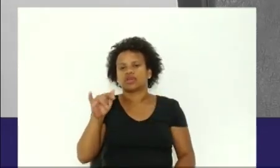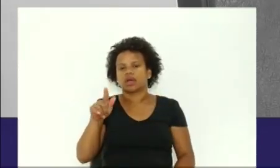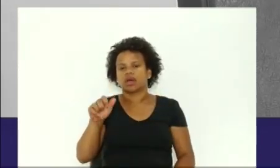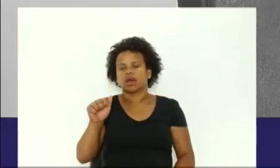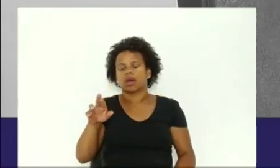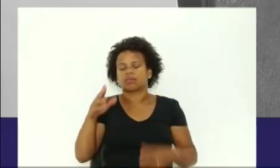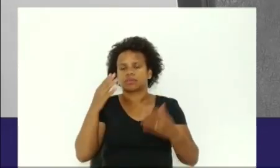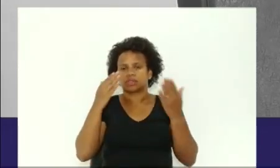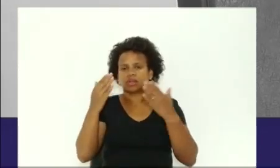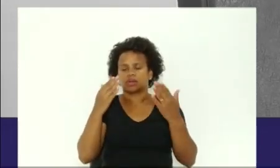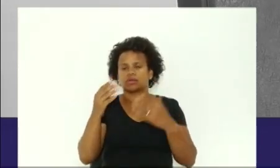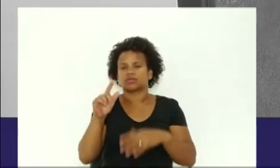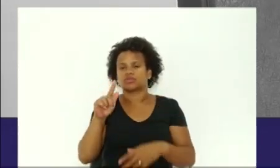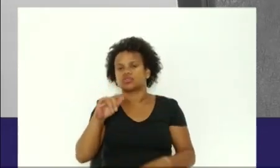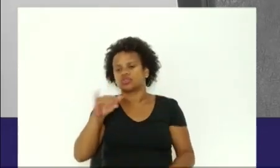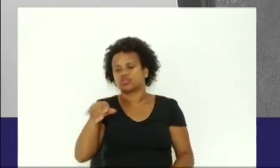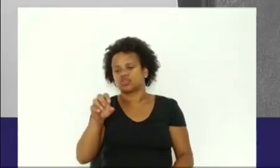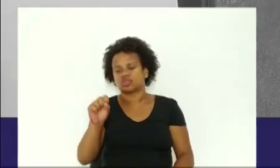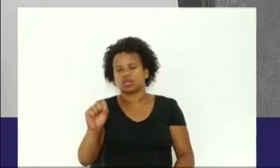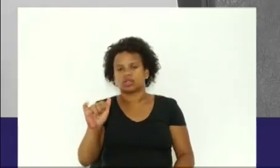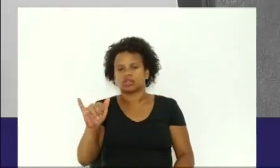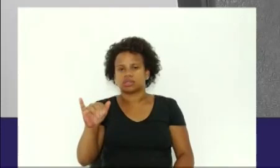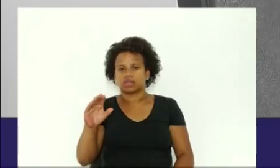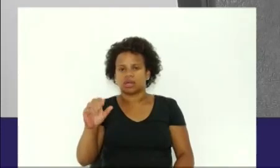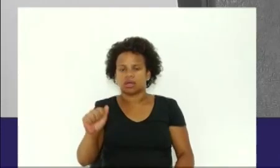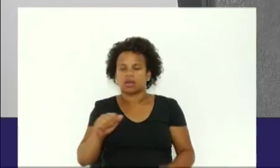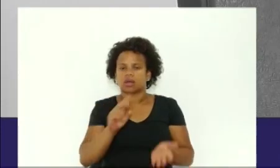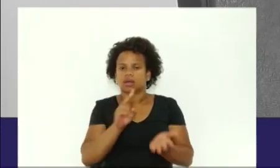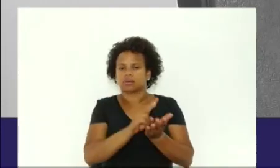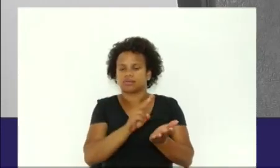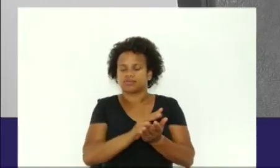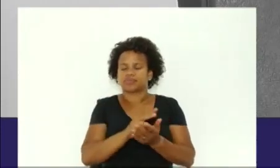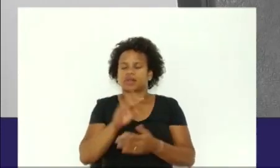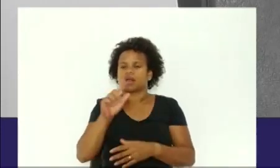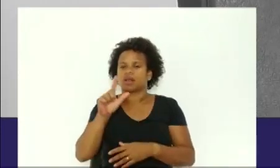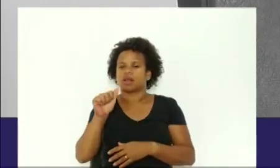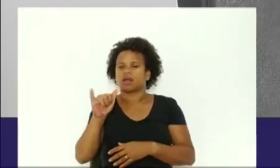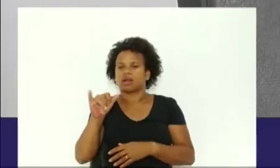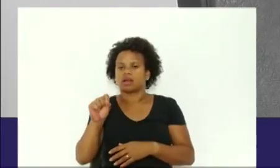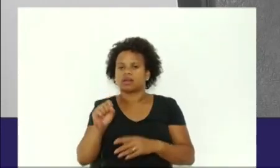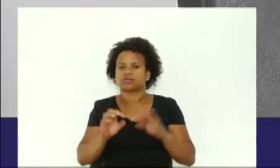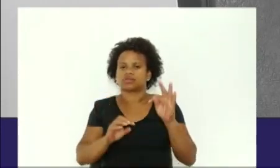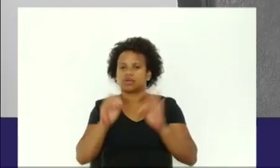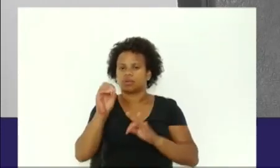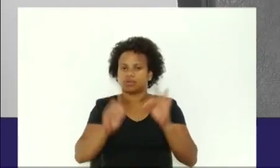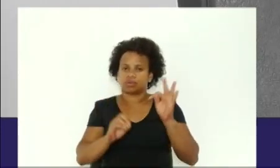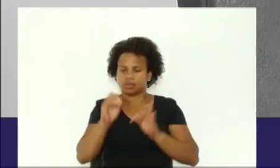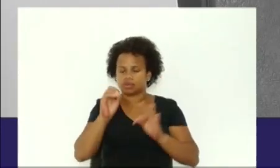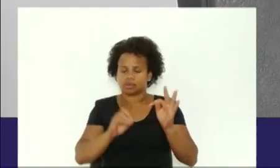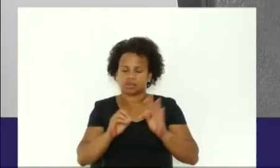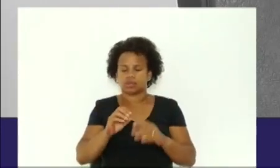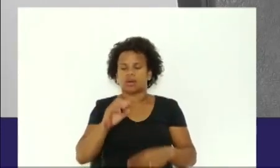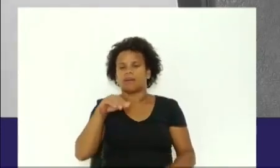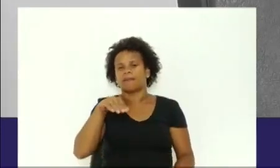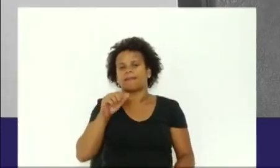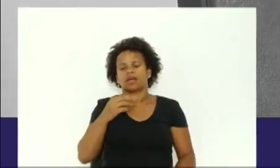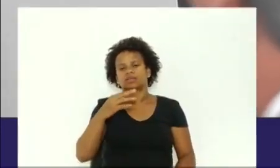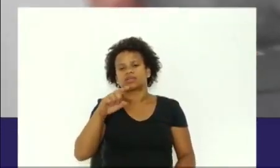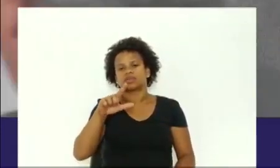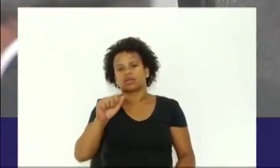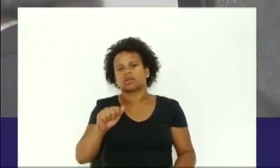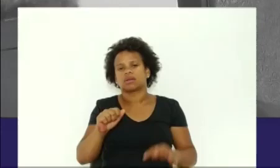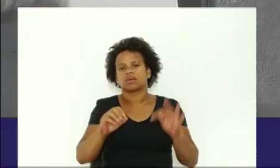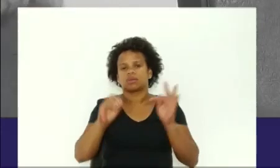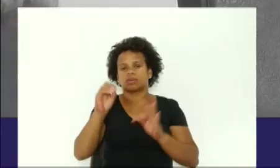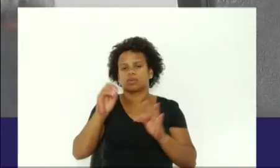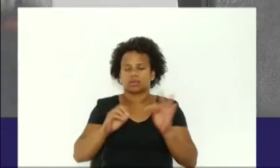assistente social, Laís, terapeuta ocupacional, Marcela, terapeuta ocupacional, Maria